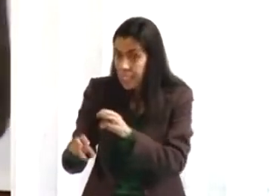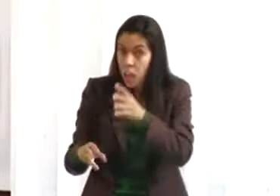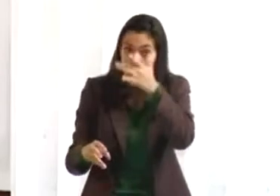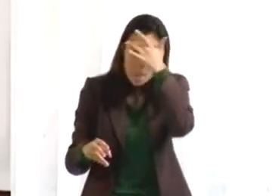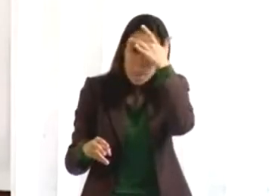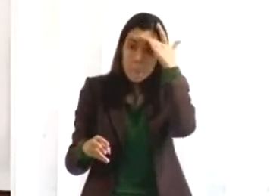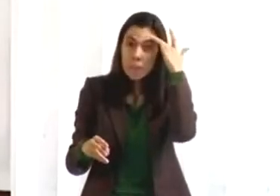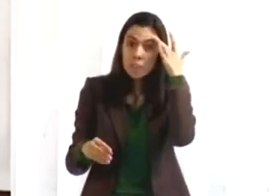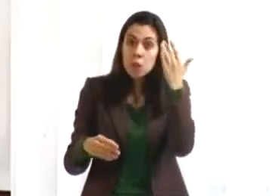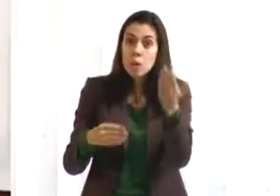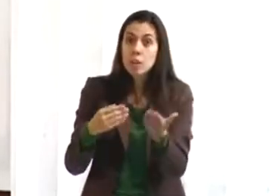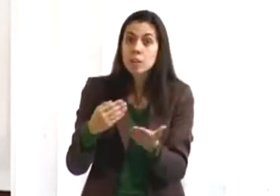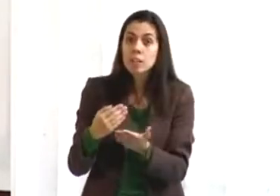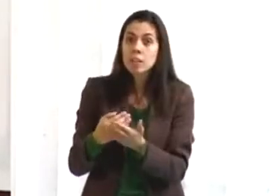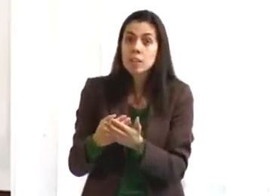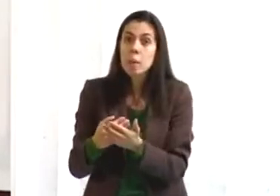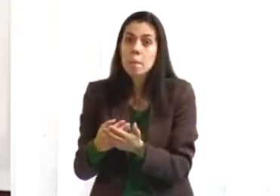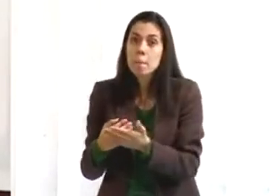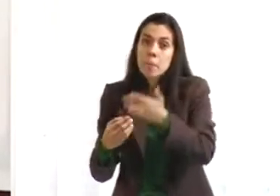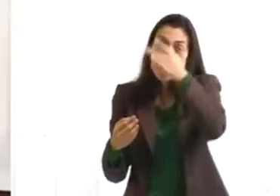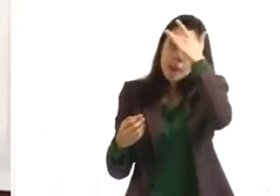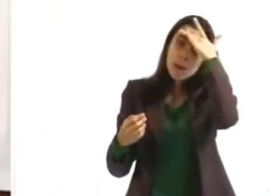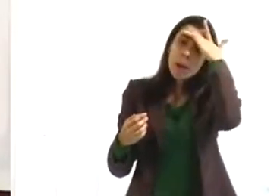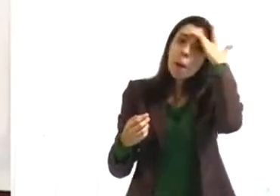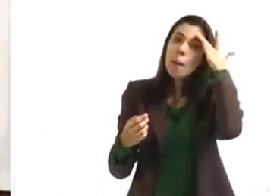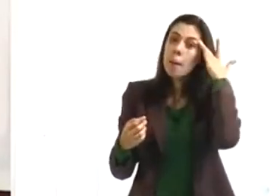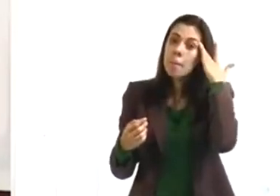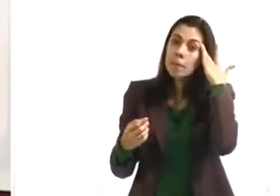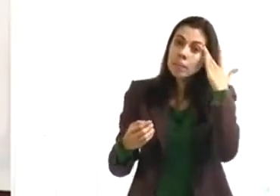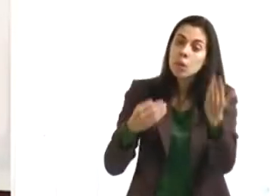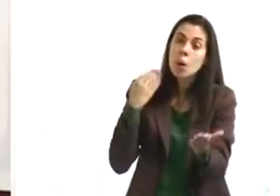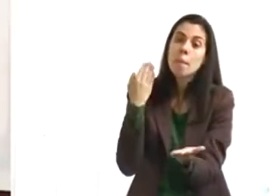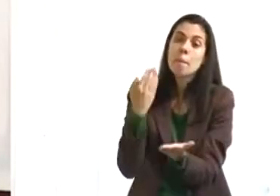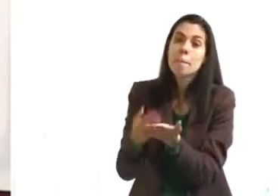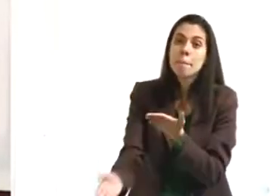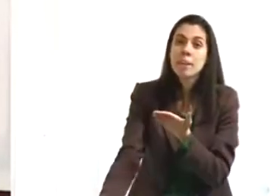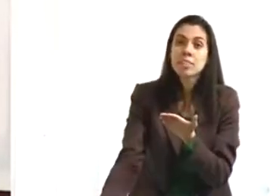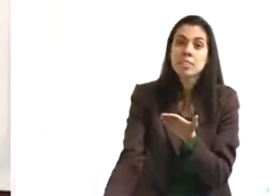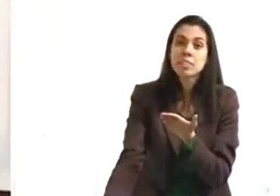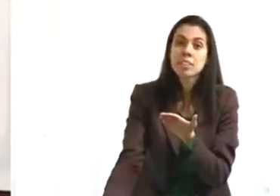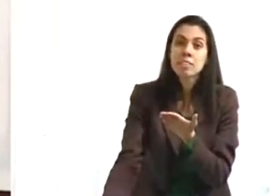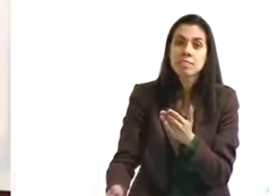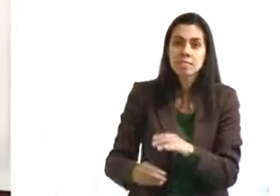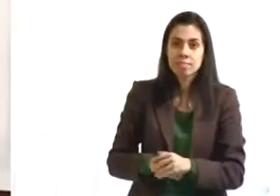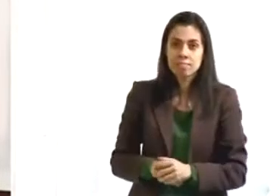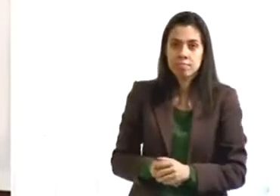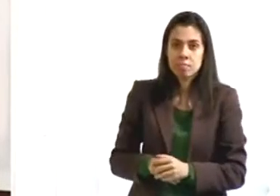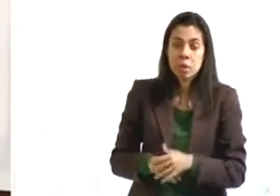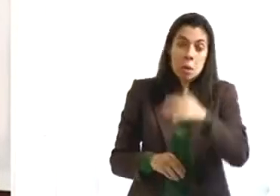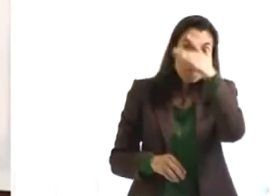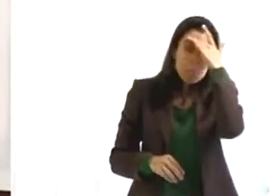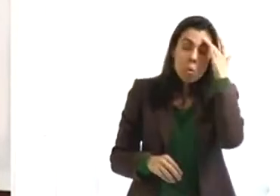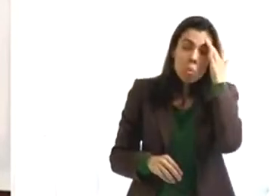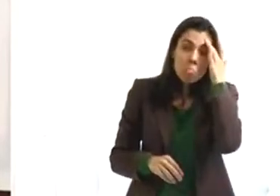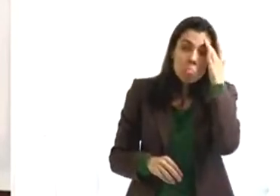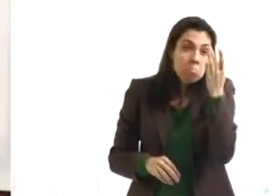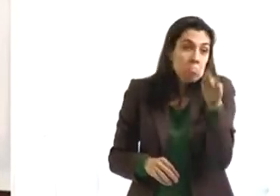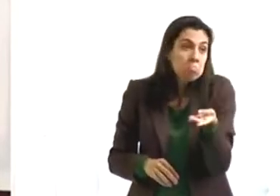de convívio, que não conhecem ainda o Senhor Jesus. E eu já inicio fazendo uma pergunta a